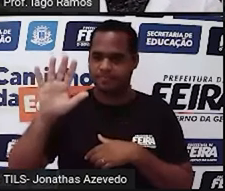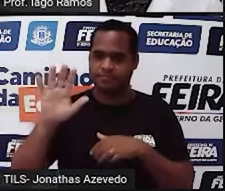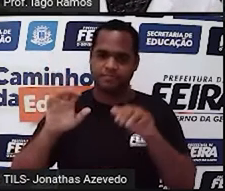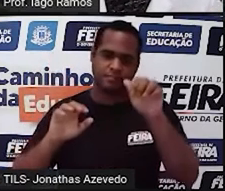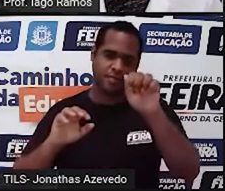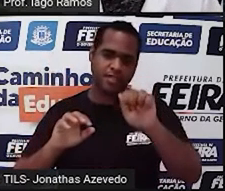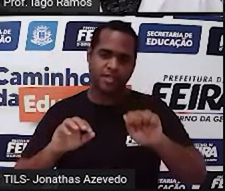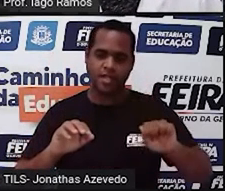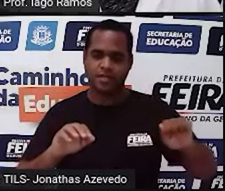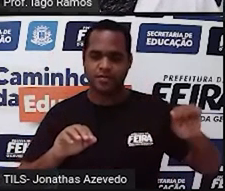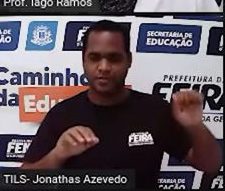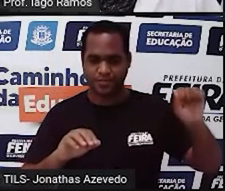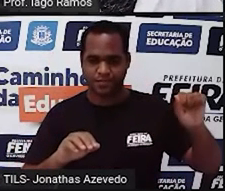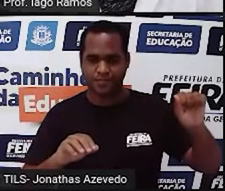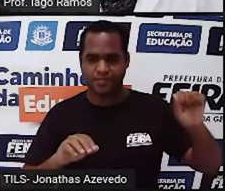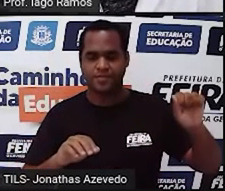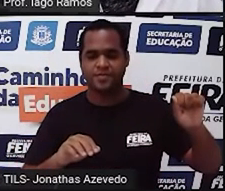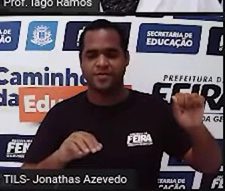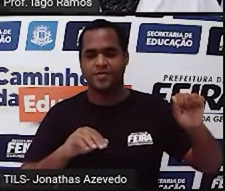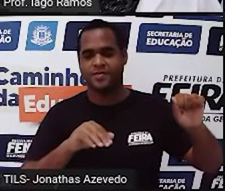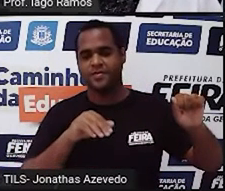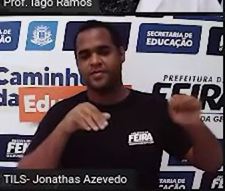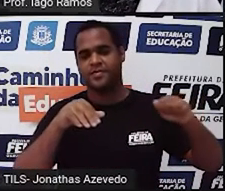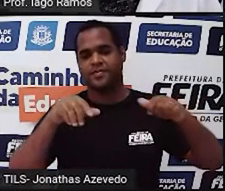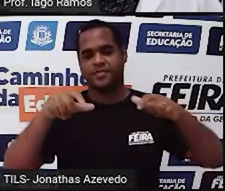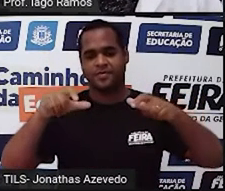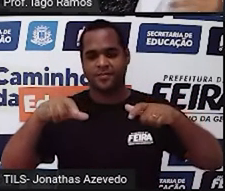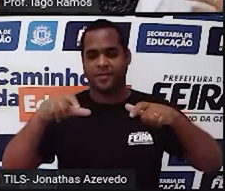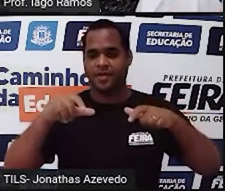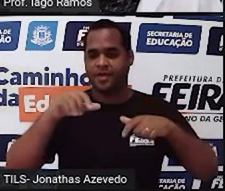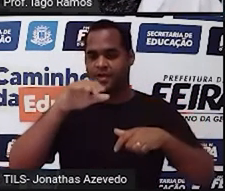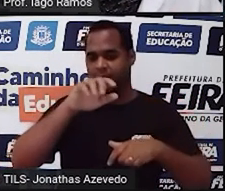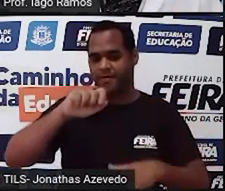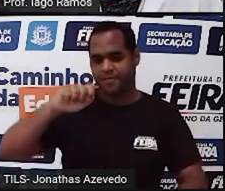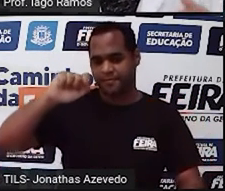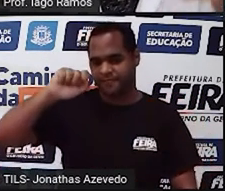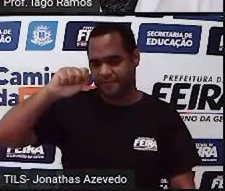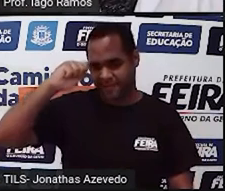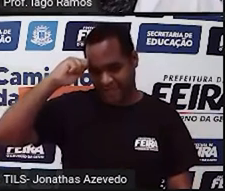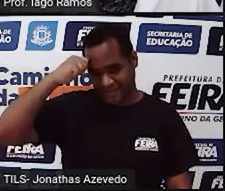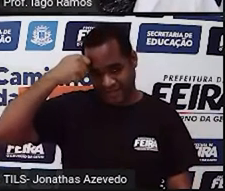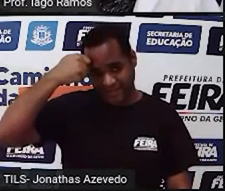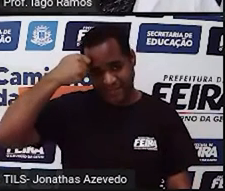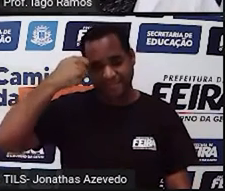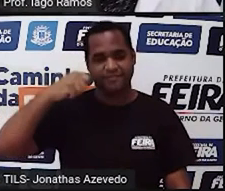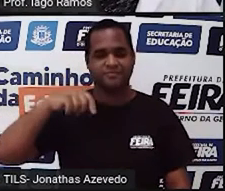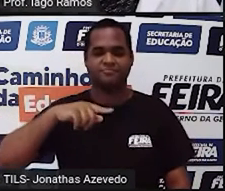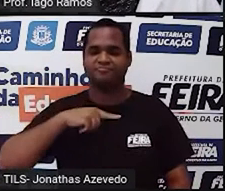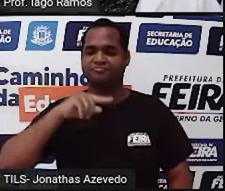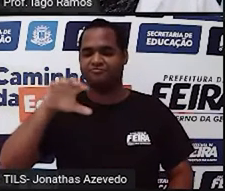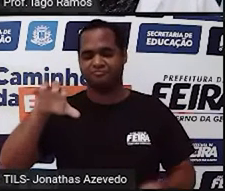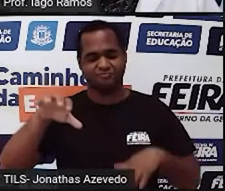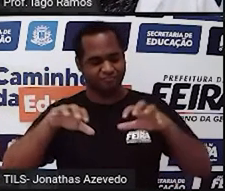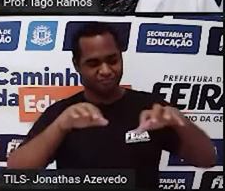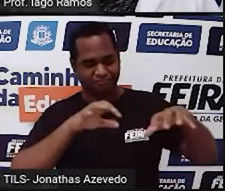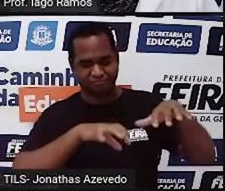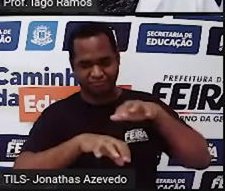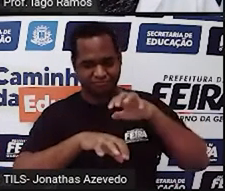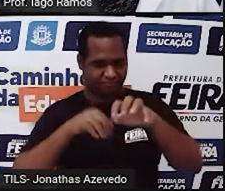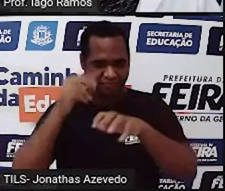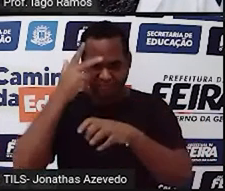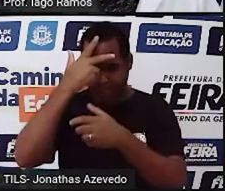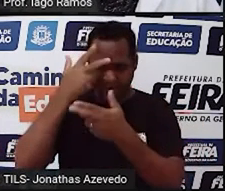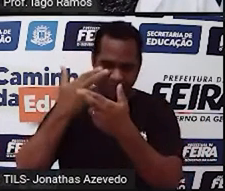continente Asiático do continente africano enfim de vários povos e